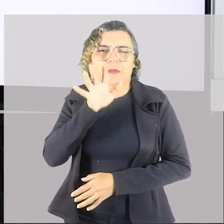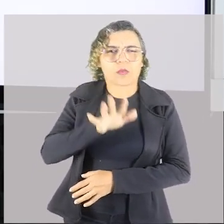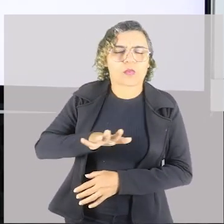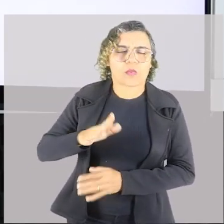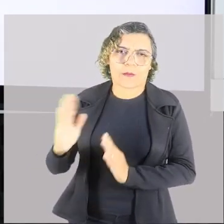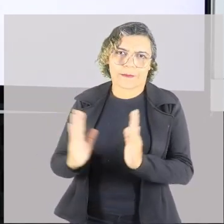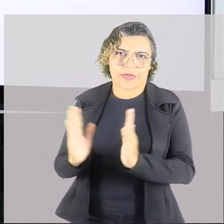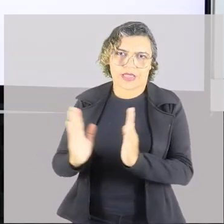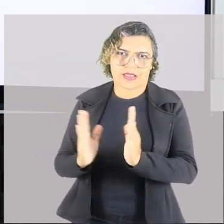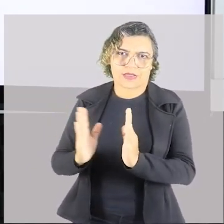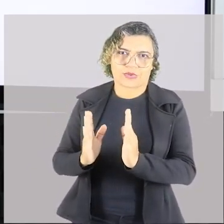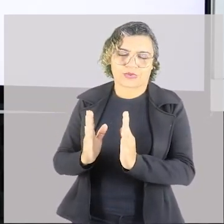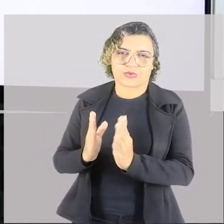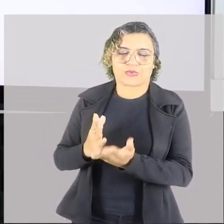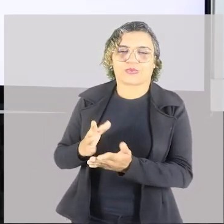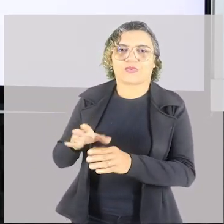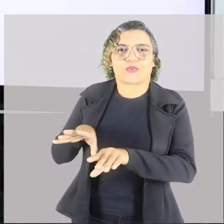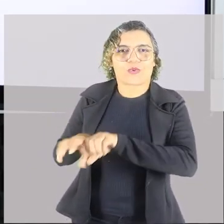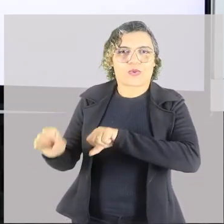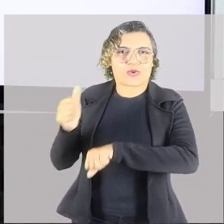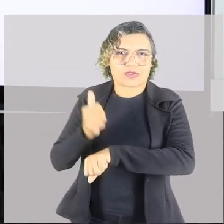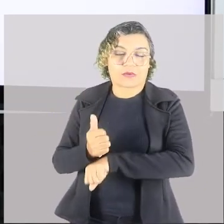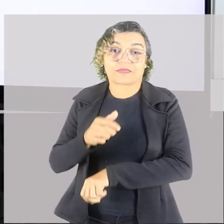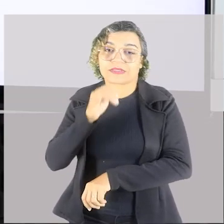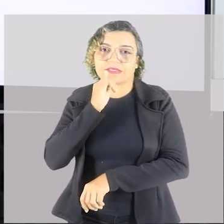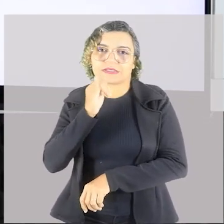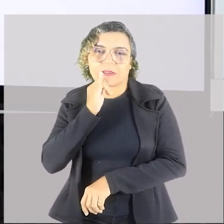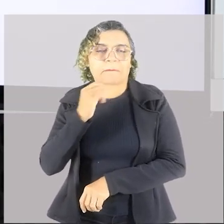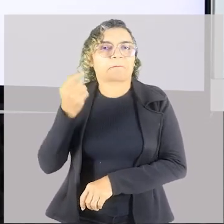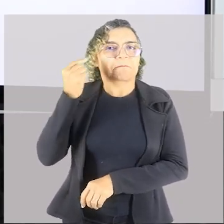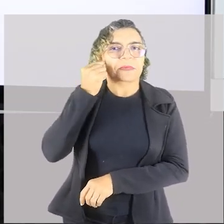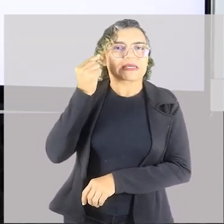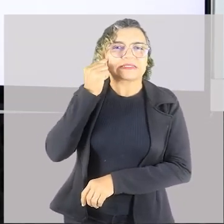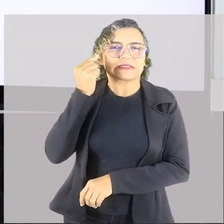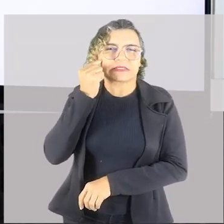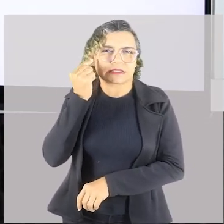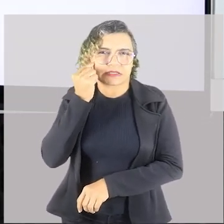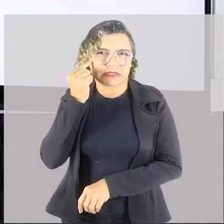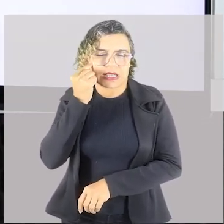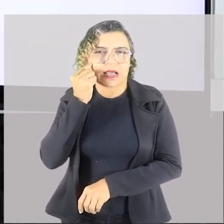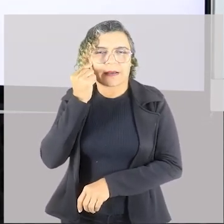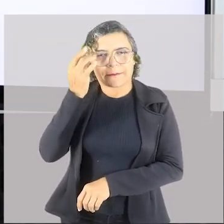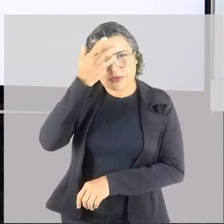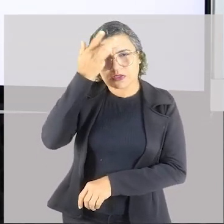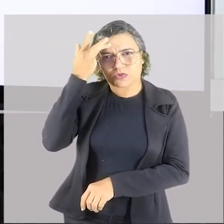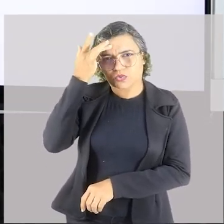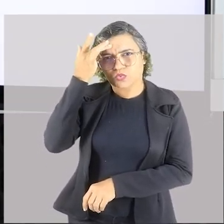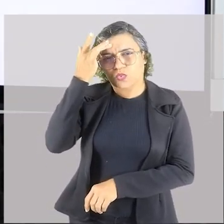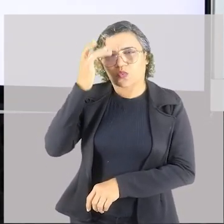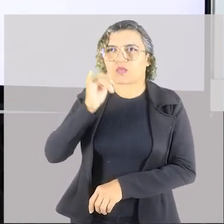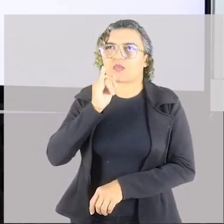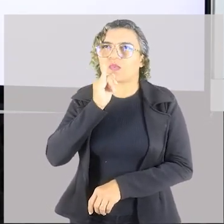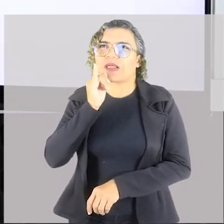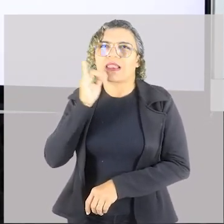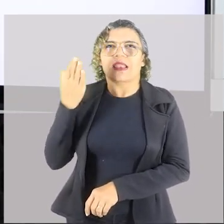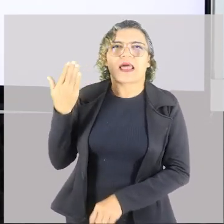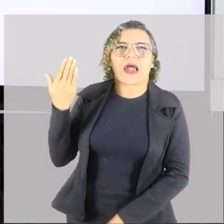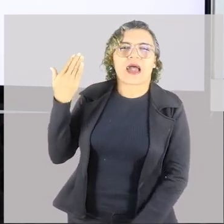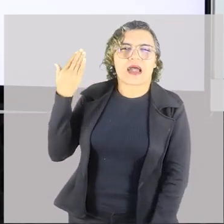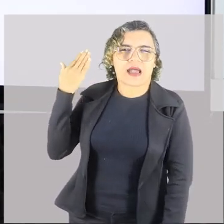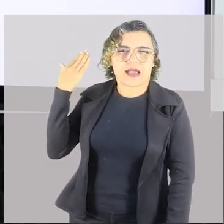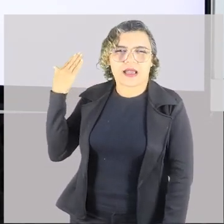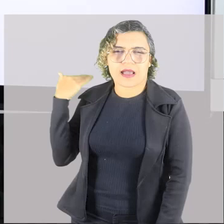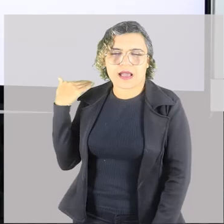colonial. Então, tinha-se, por exemplo, uma ideia romantizada sobre a figura do nativo, do bom selvagem,